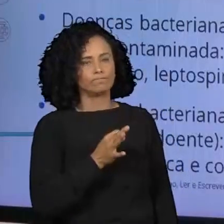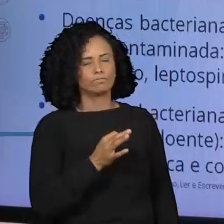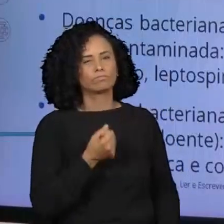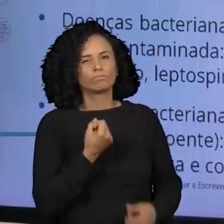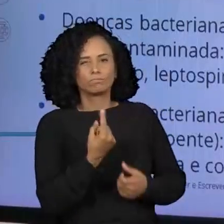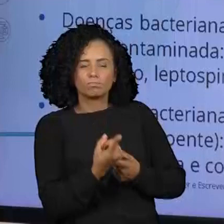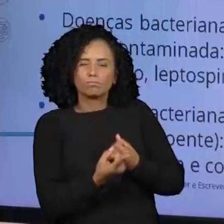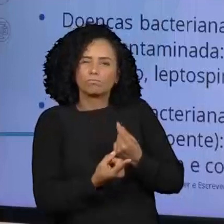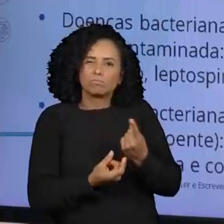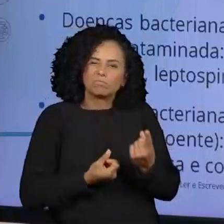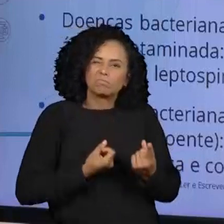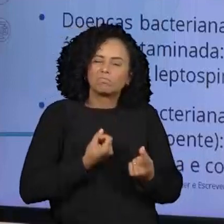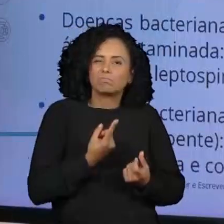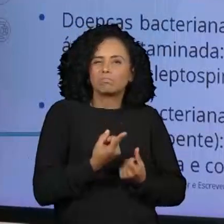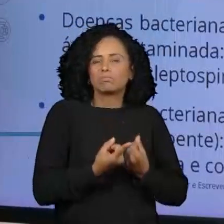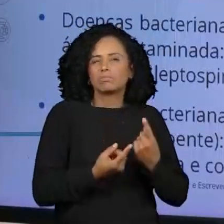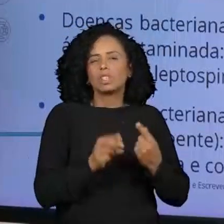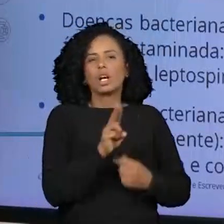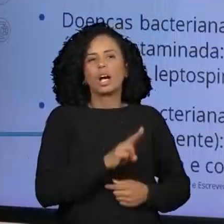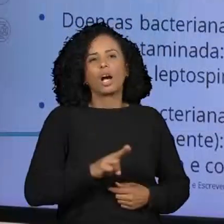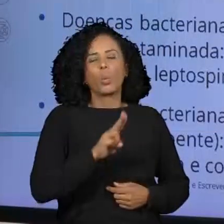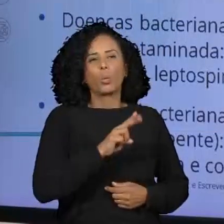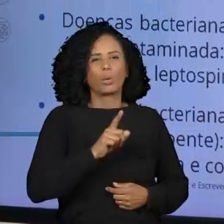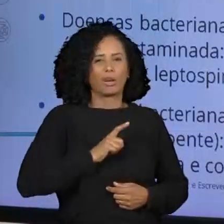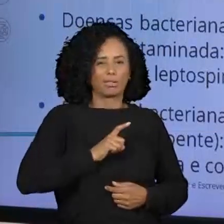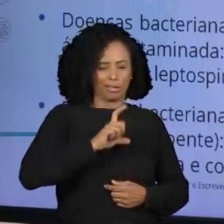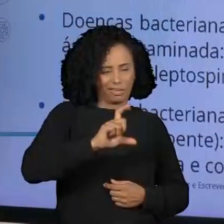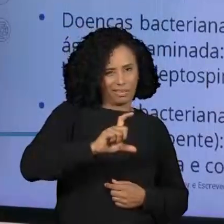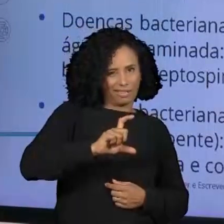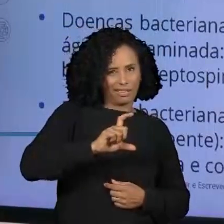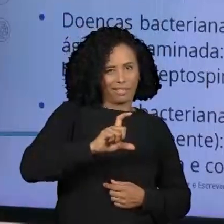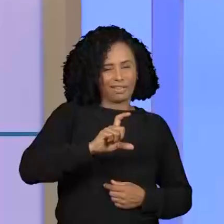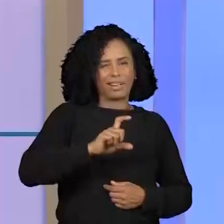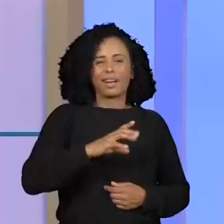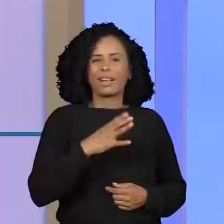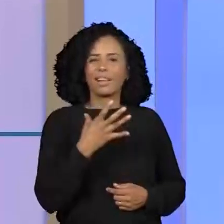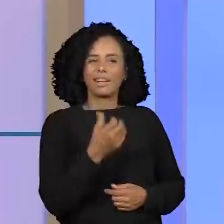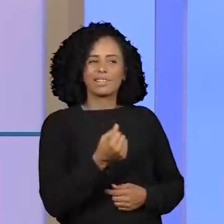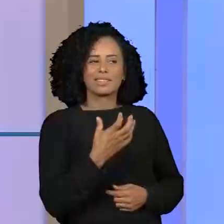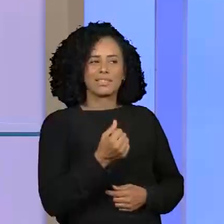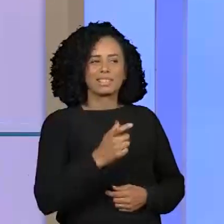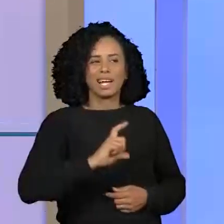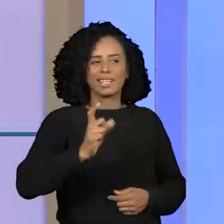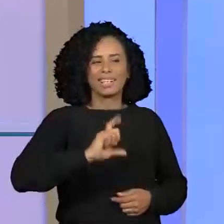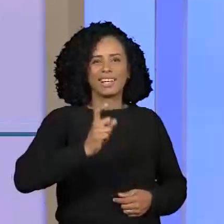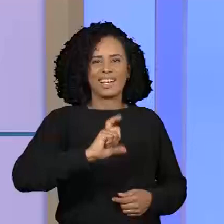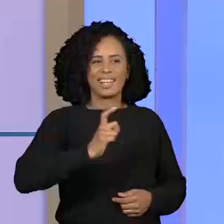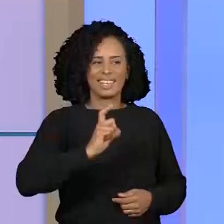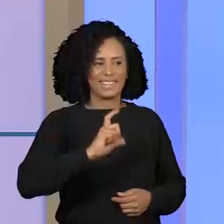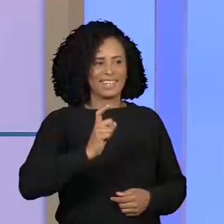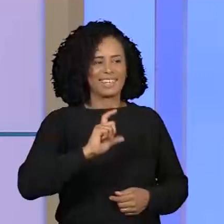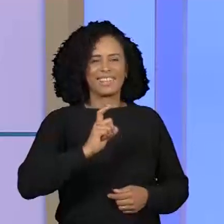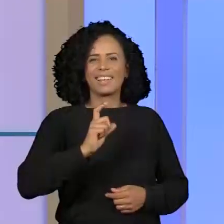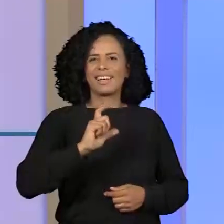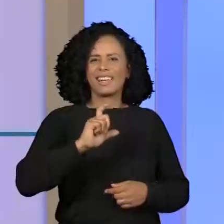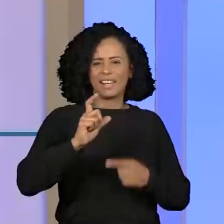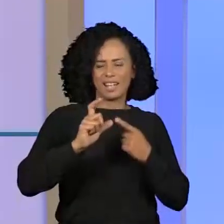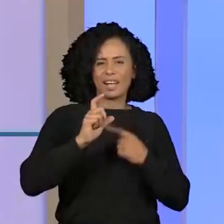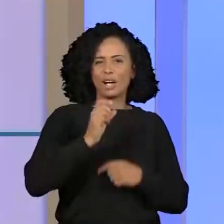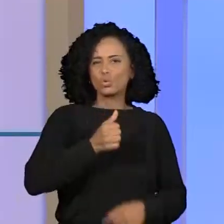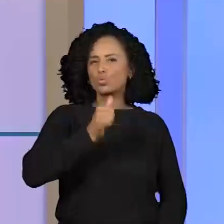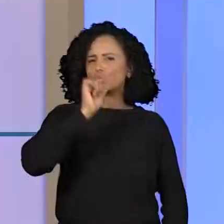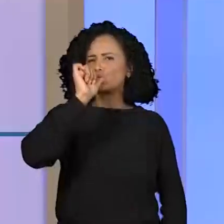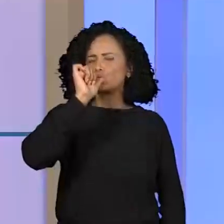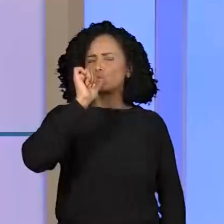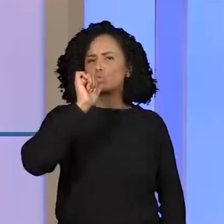gente toma aquele leite fermentado. Exatamente, porque nesse leite fermentado, a gente vai ter